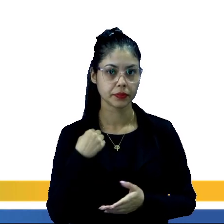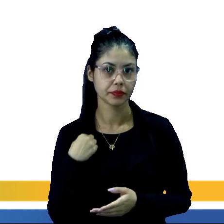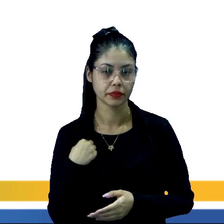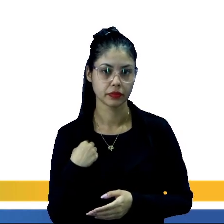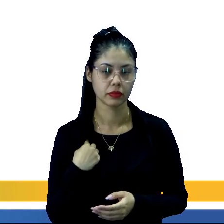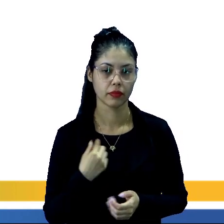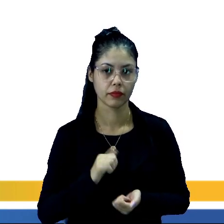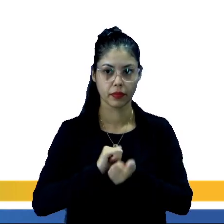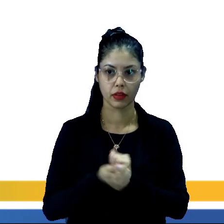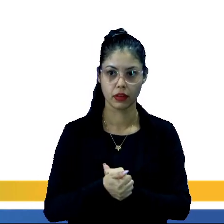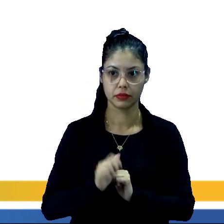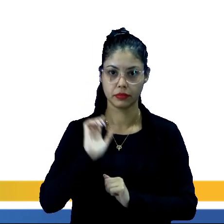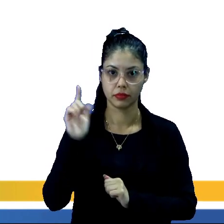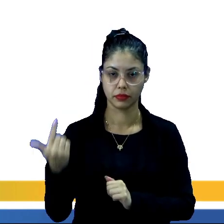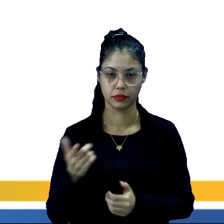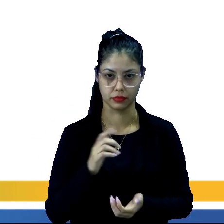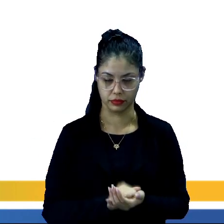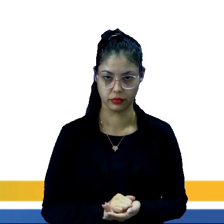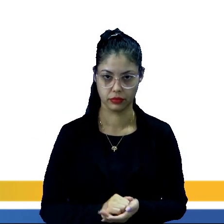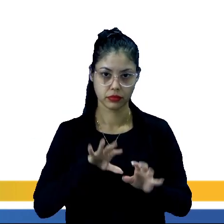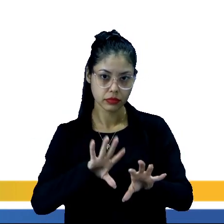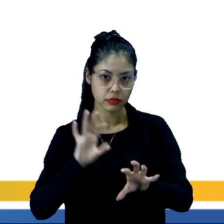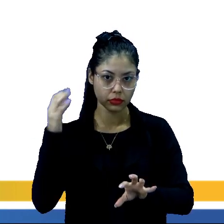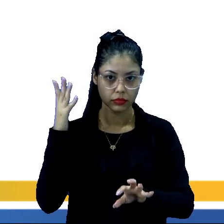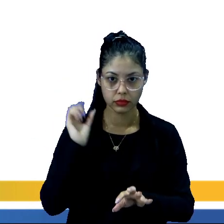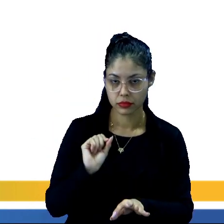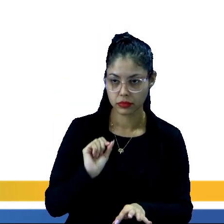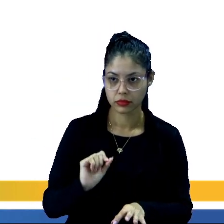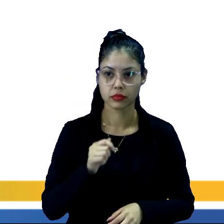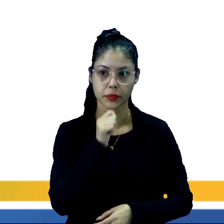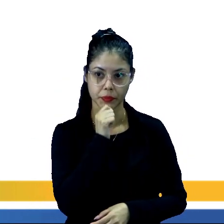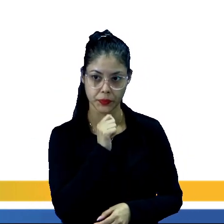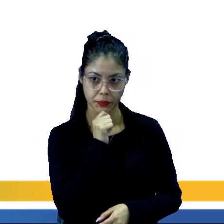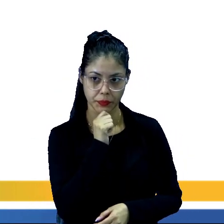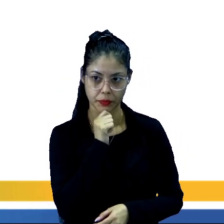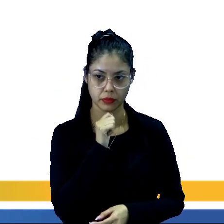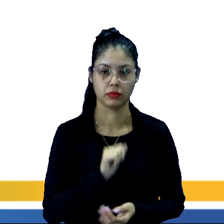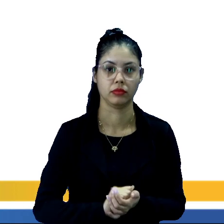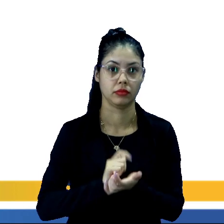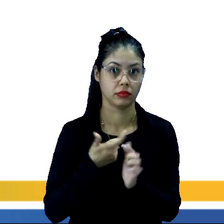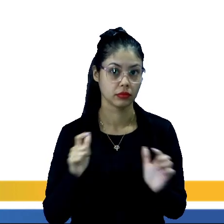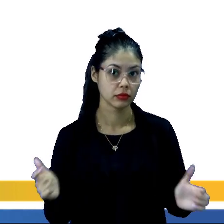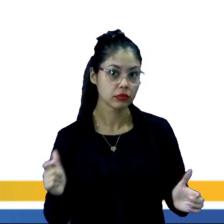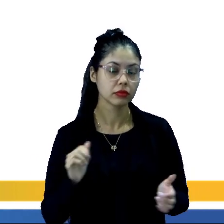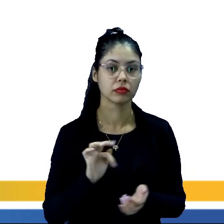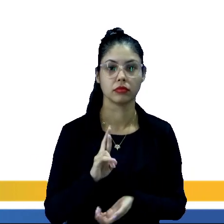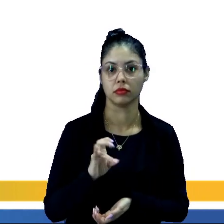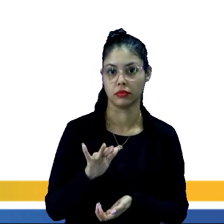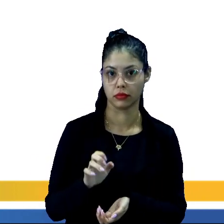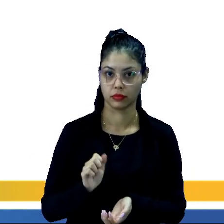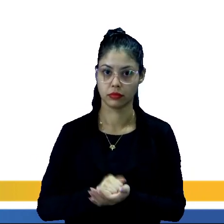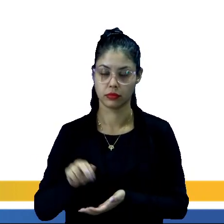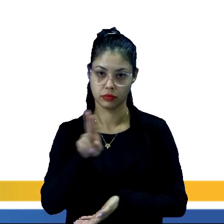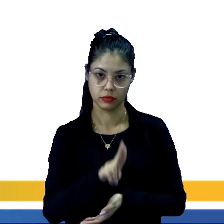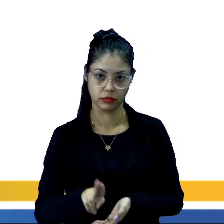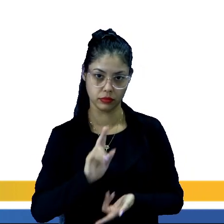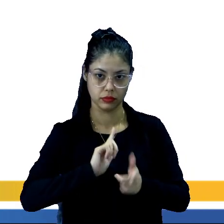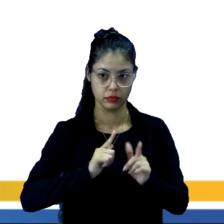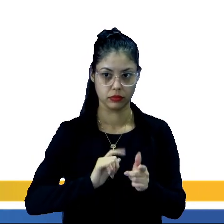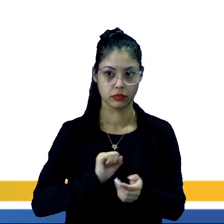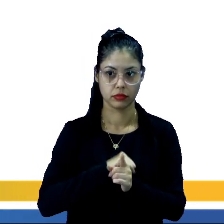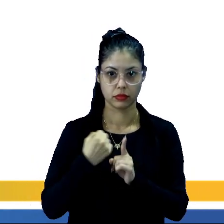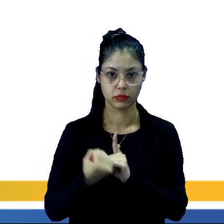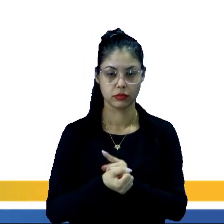he redactado outra columna, neste caso sobre a tendência cada vez maior de los jóvenes de usar as redes